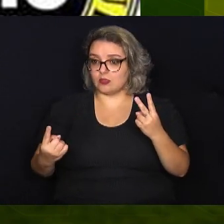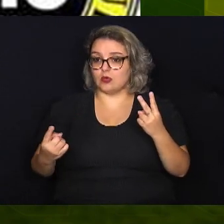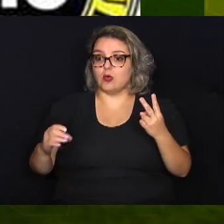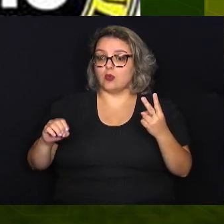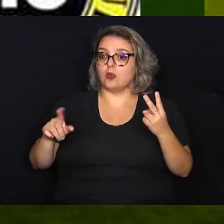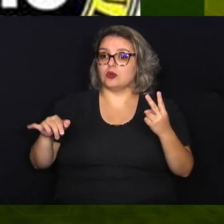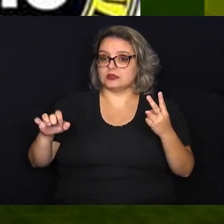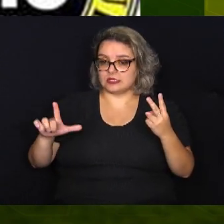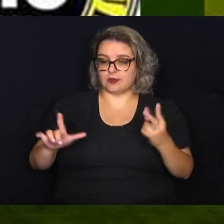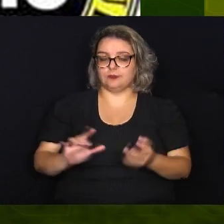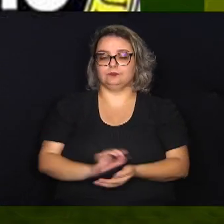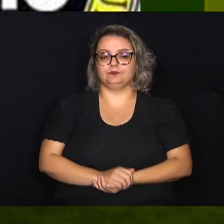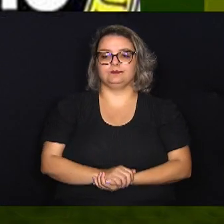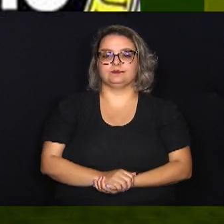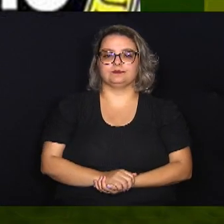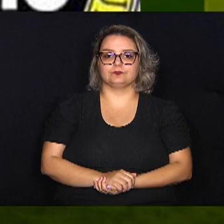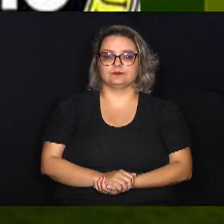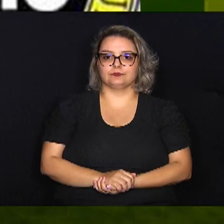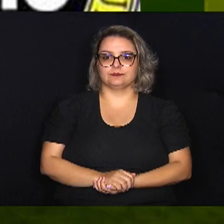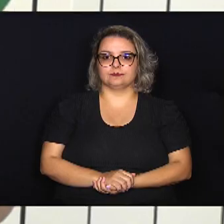Oziel.